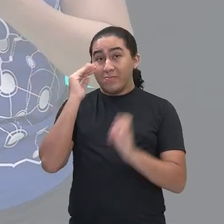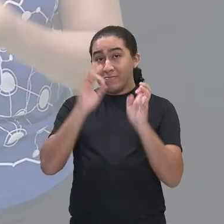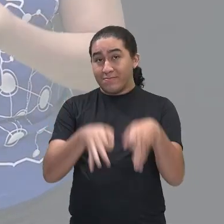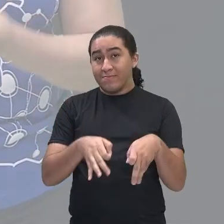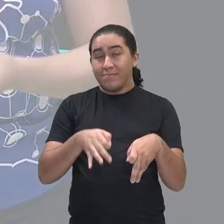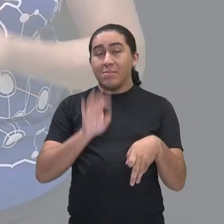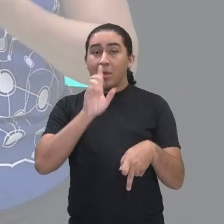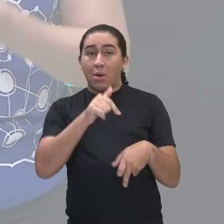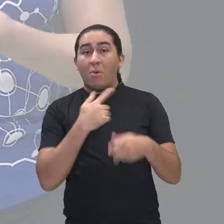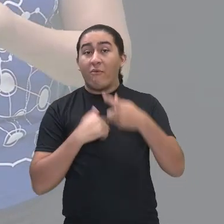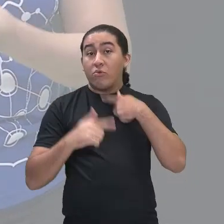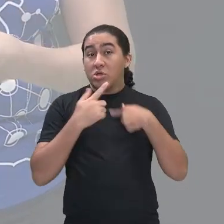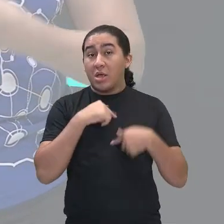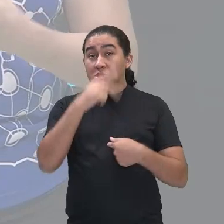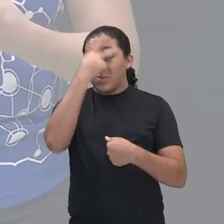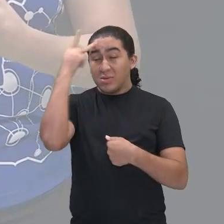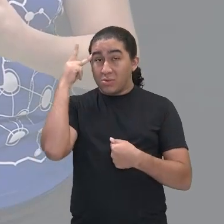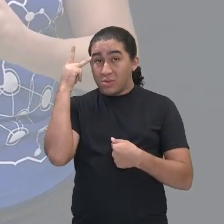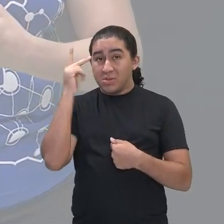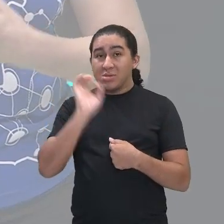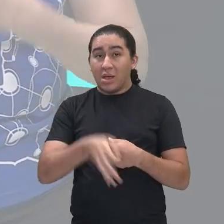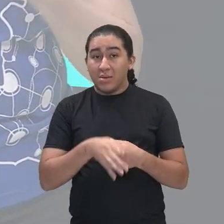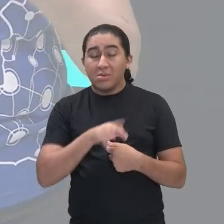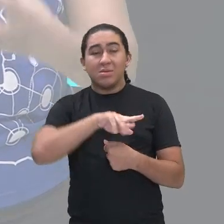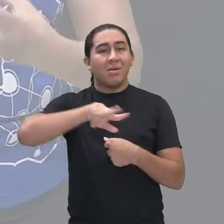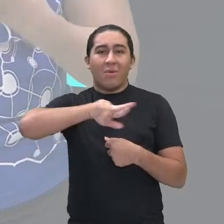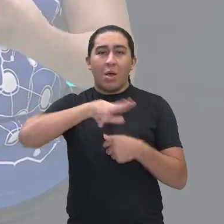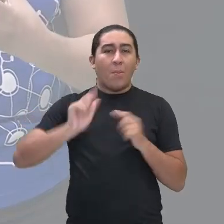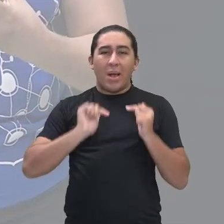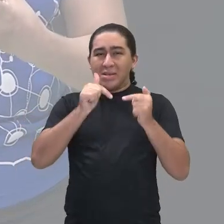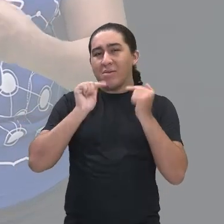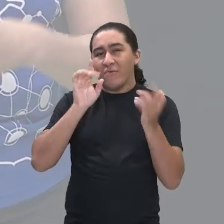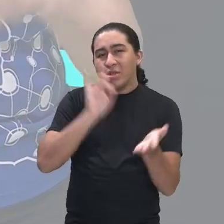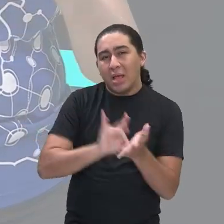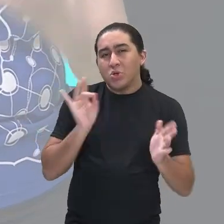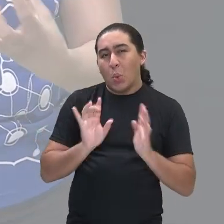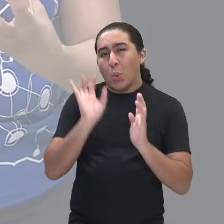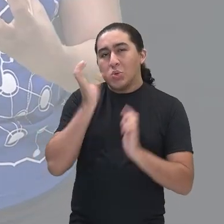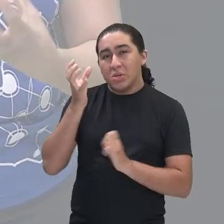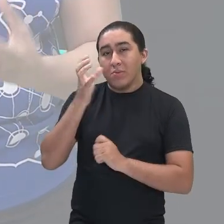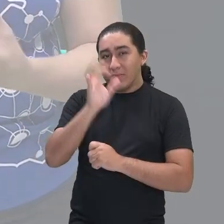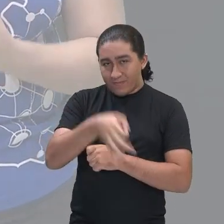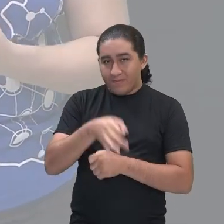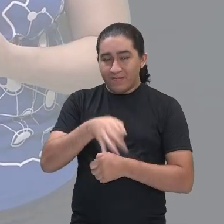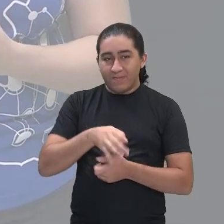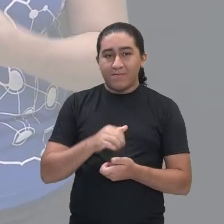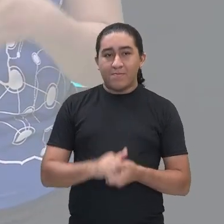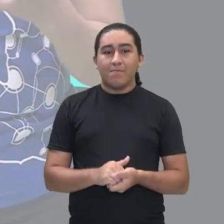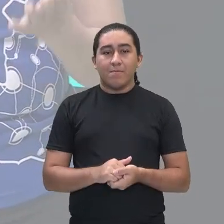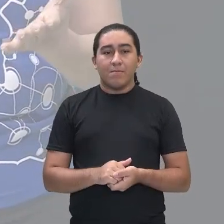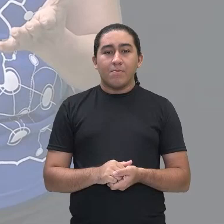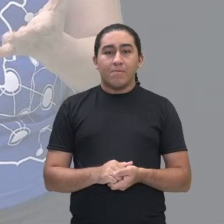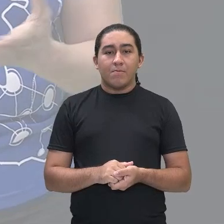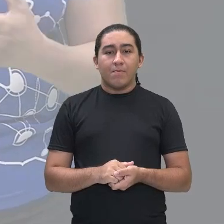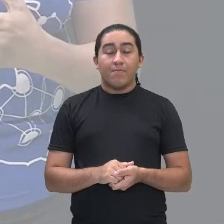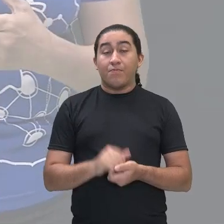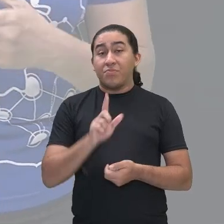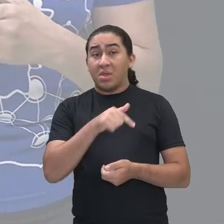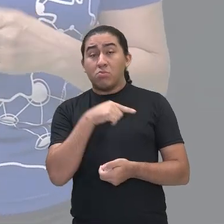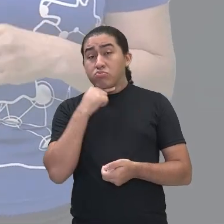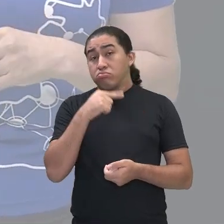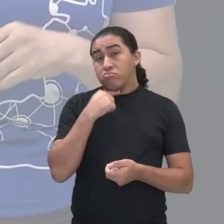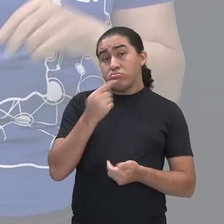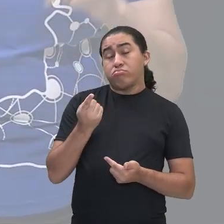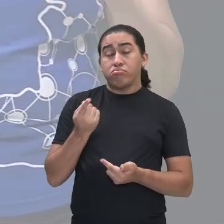uma vontade, que é um desejo e não uma ação concreta, uma coisa certa. Tem uma dúvida aí, né?